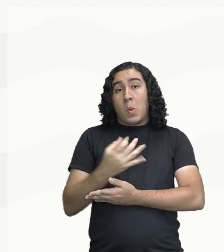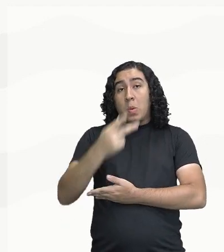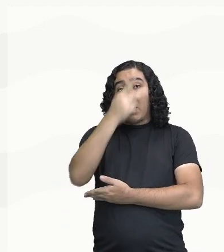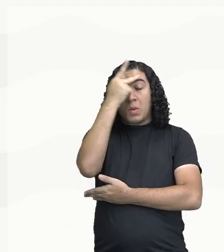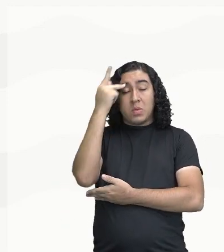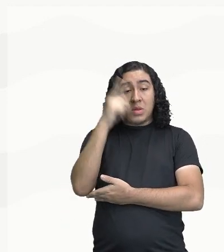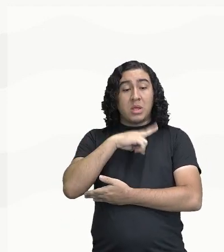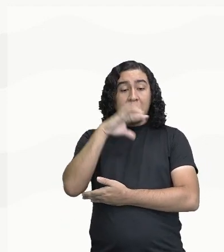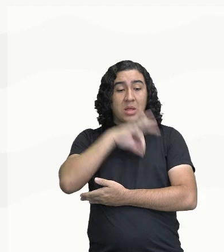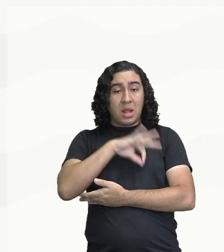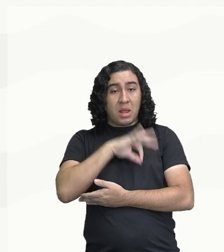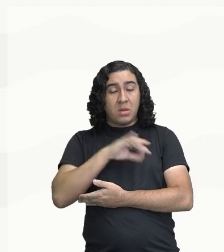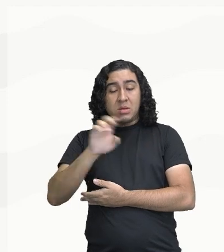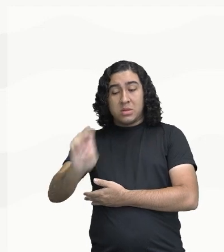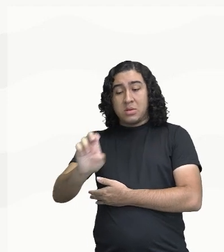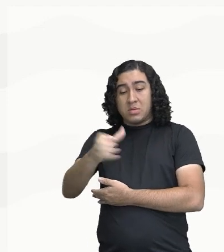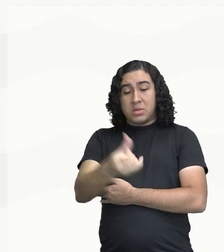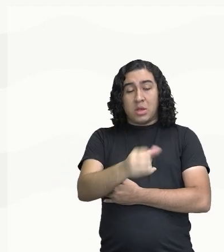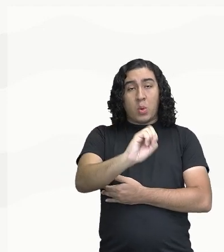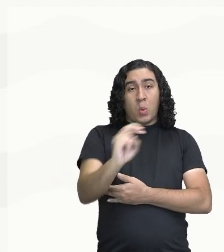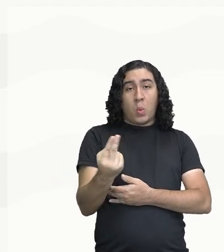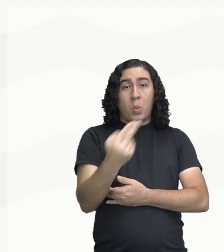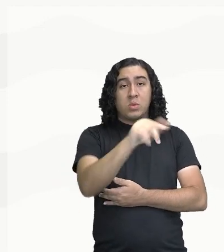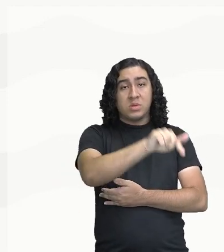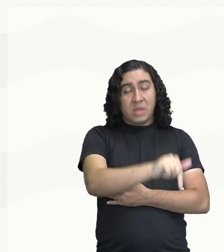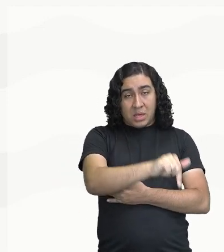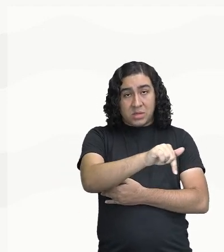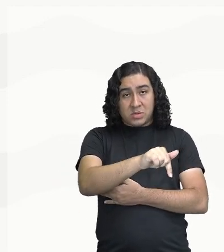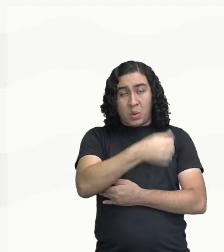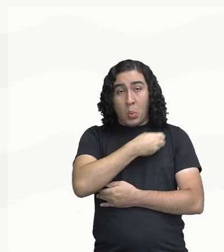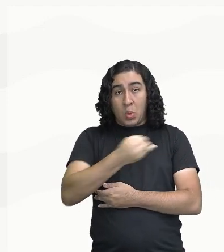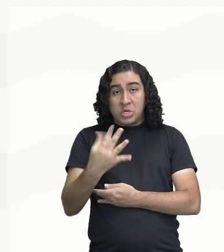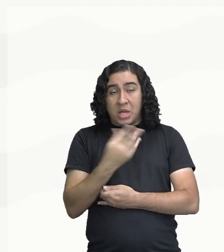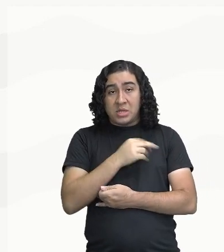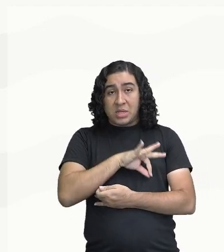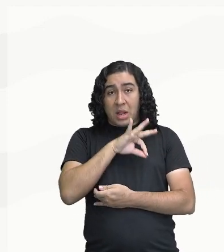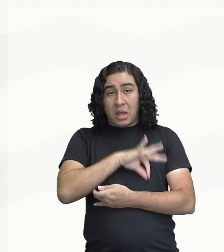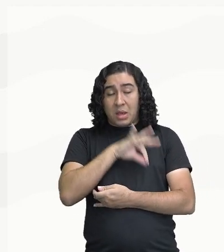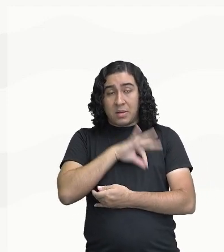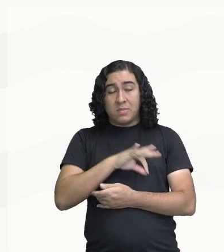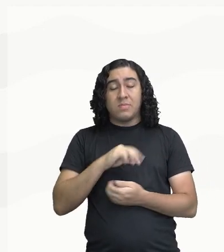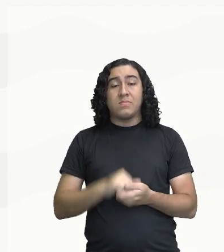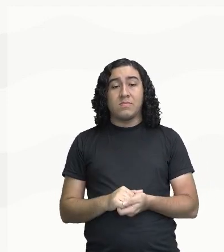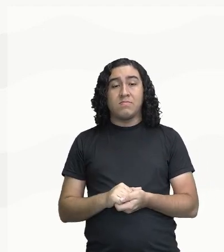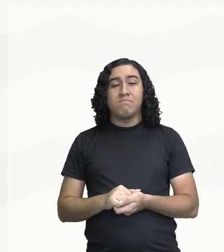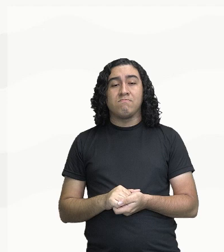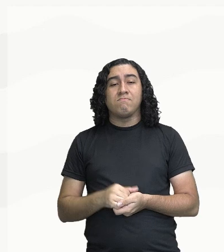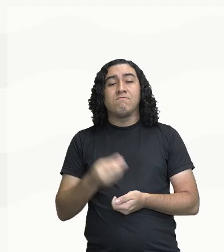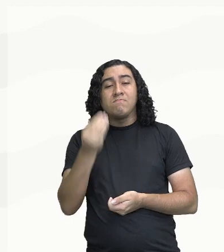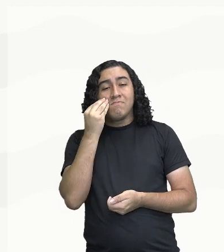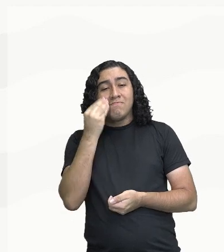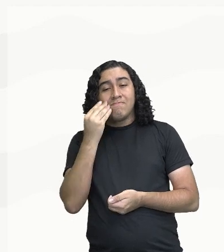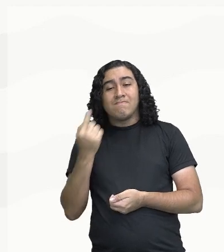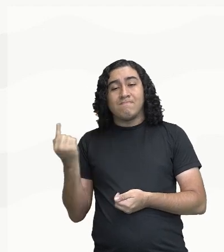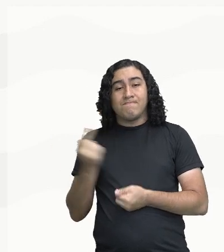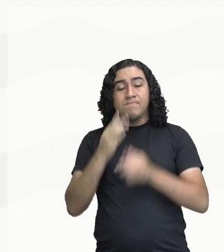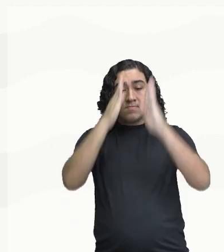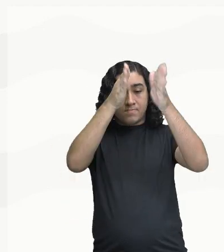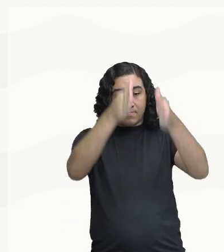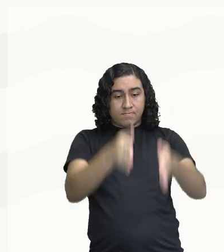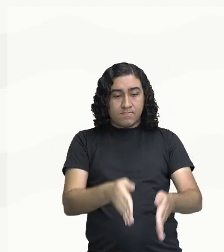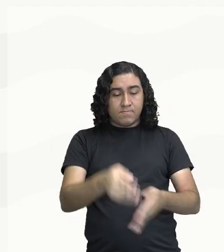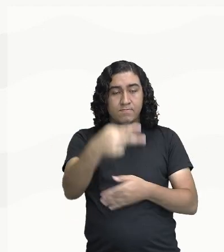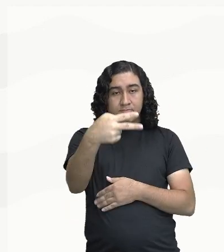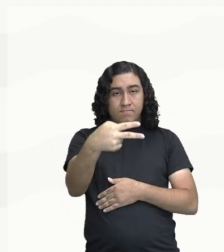ganham 5, 6 ou 7 salários mínimos? A gente vai olhar para a frequência absoluta, que é